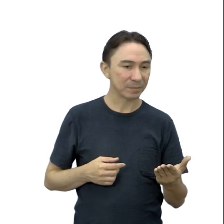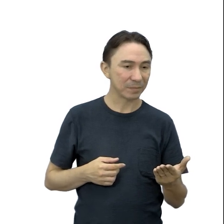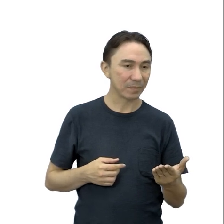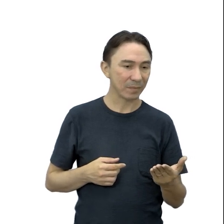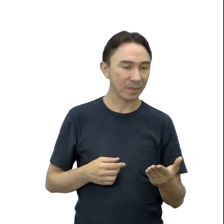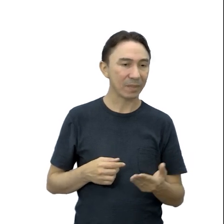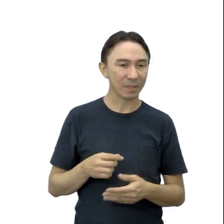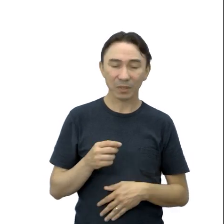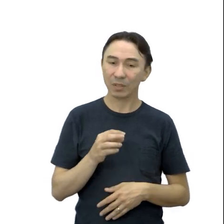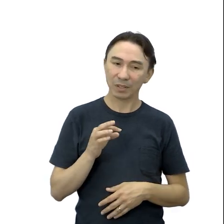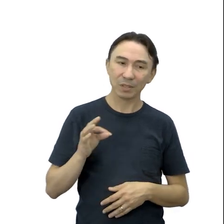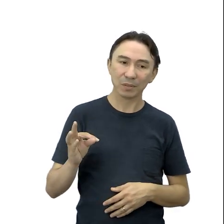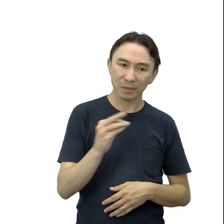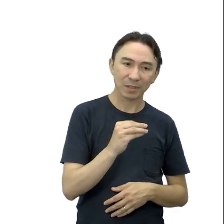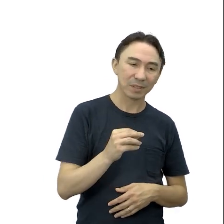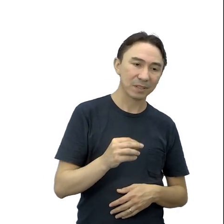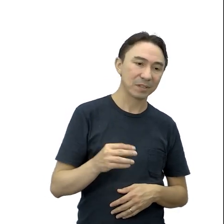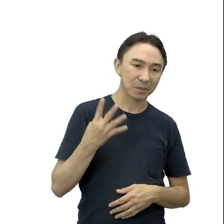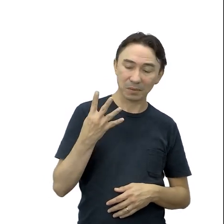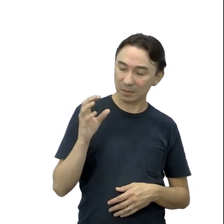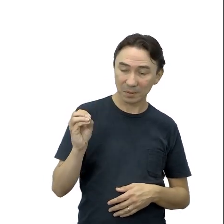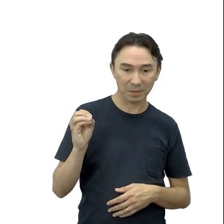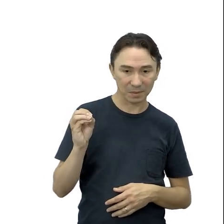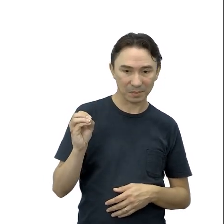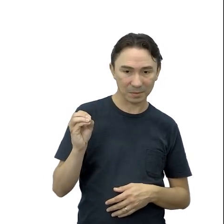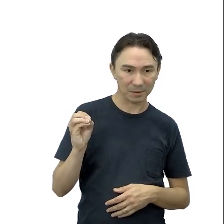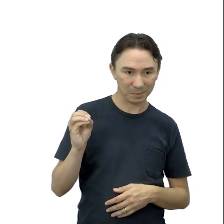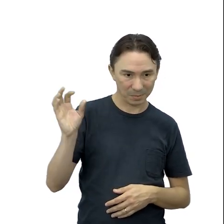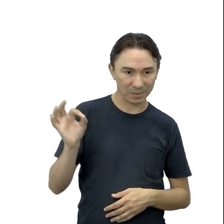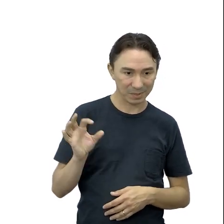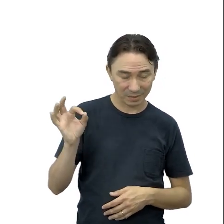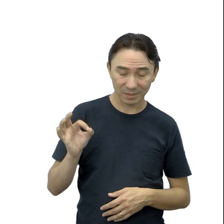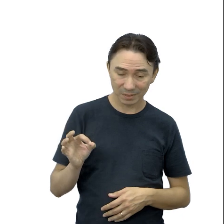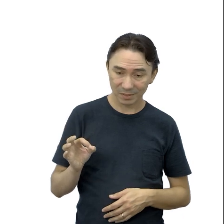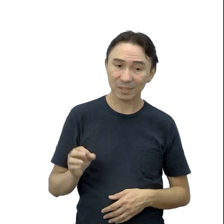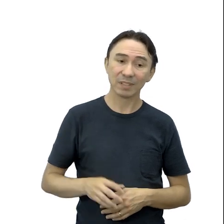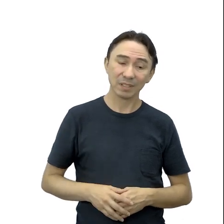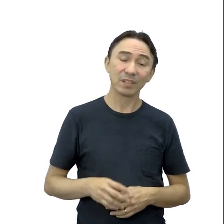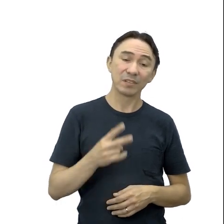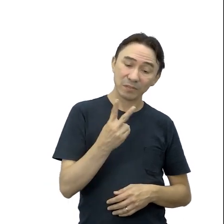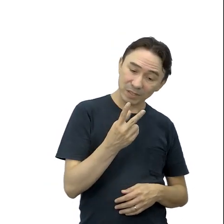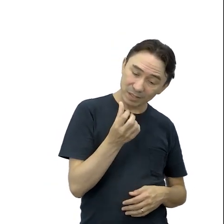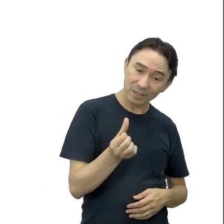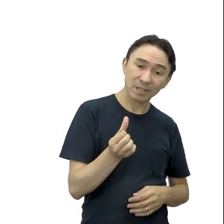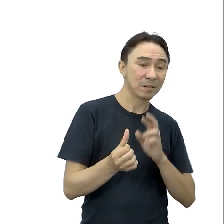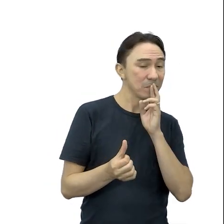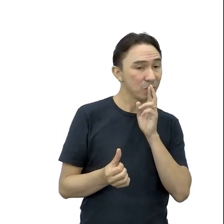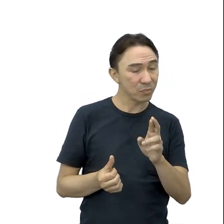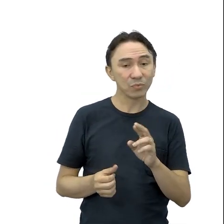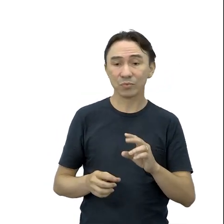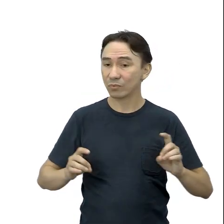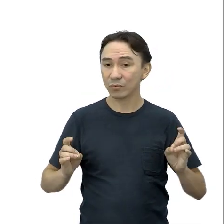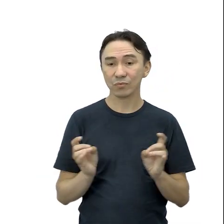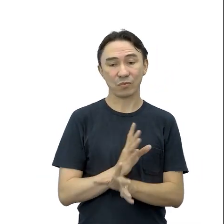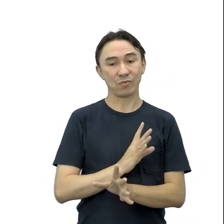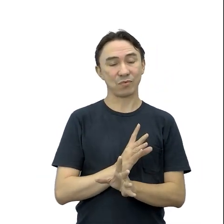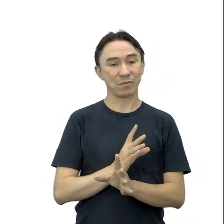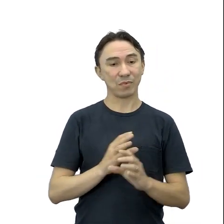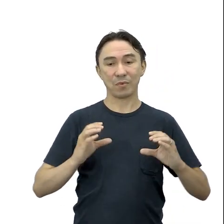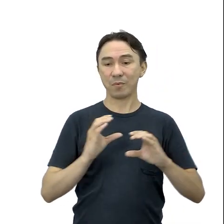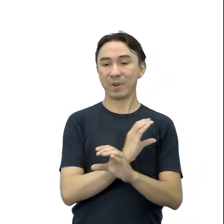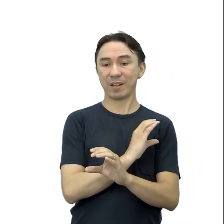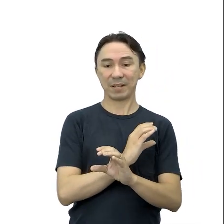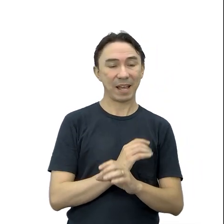rede foi 26, então, desses 40, 26 responderam as questões. Aqui a gente tem também,